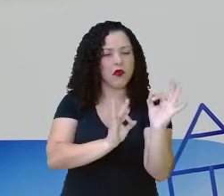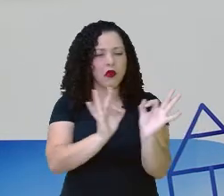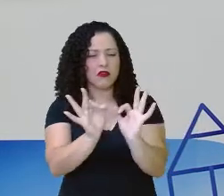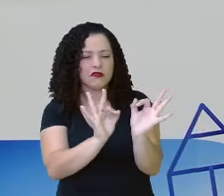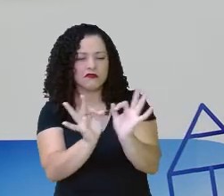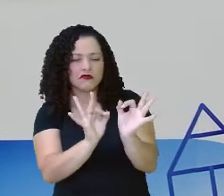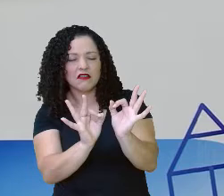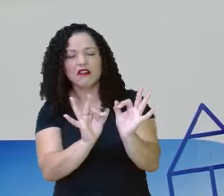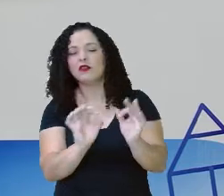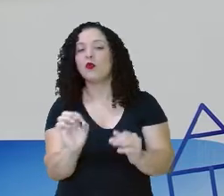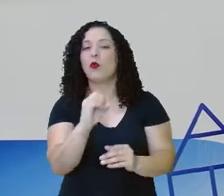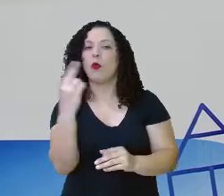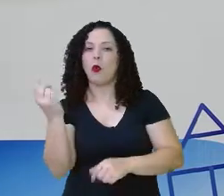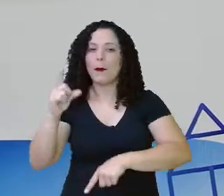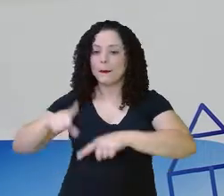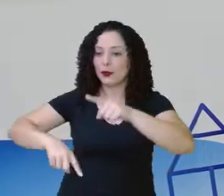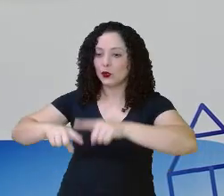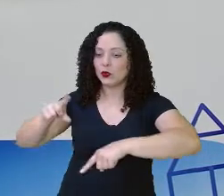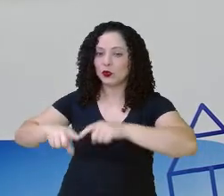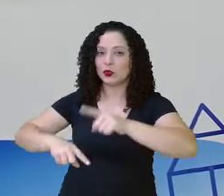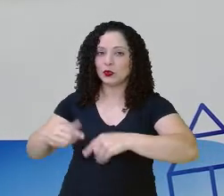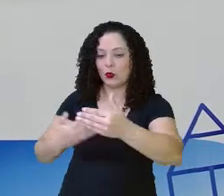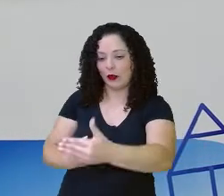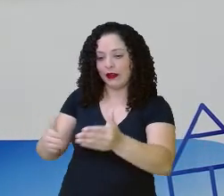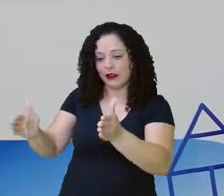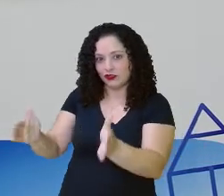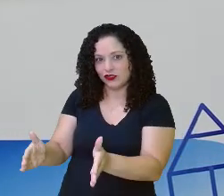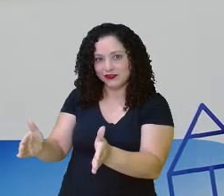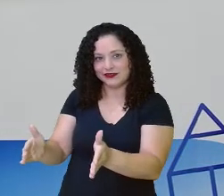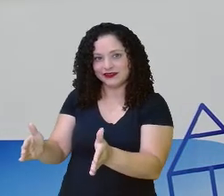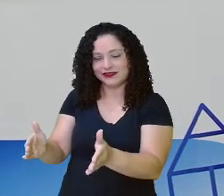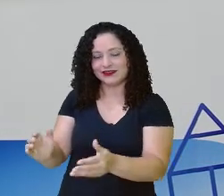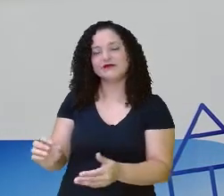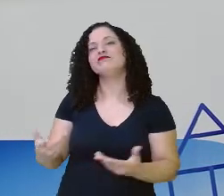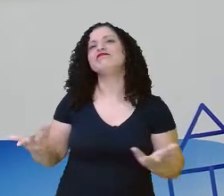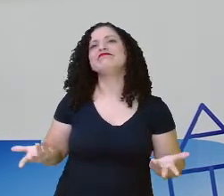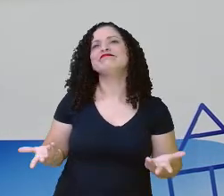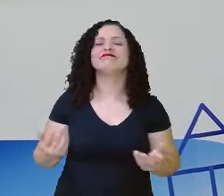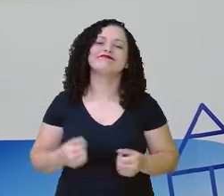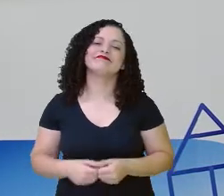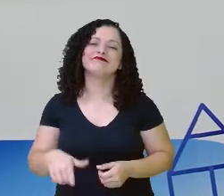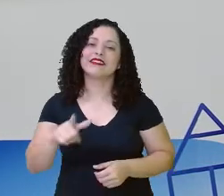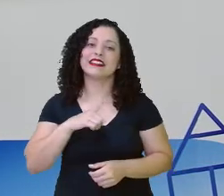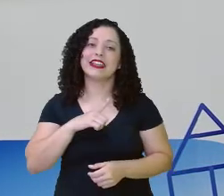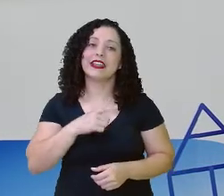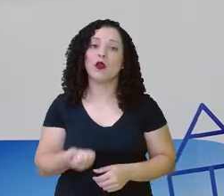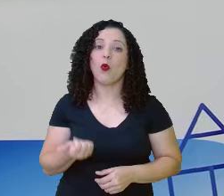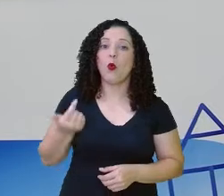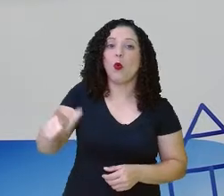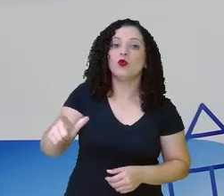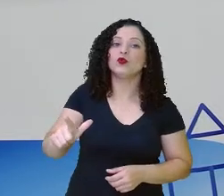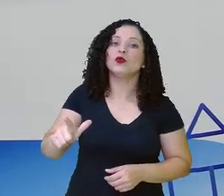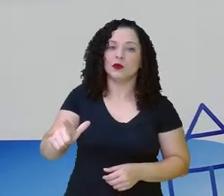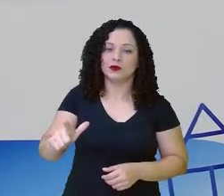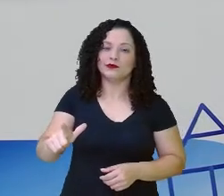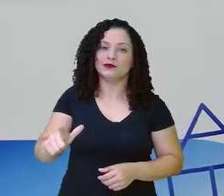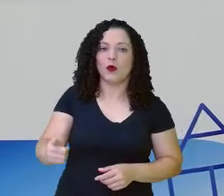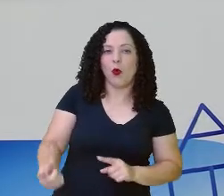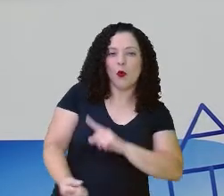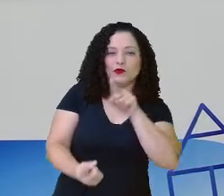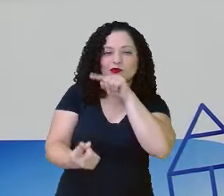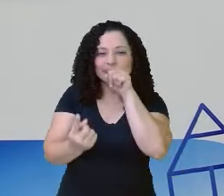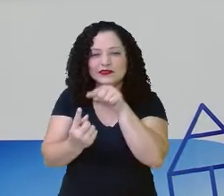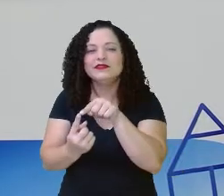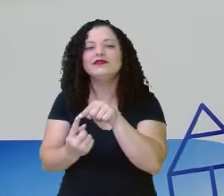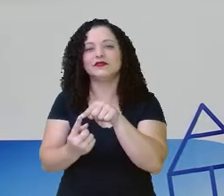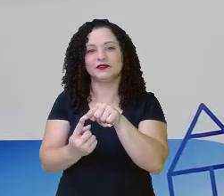pode ser um objeto que vai ajudar, como uma caixinha, por exemplo. Ou seja, eu dei uma outra utilidade a esses